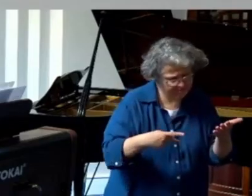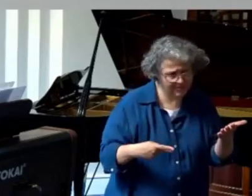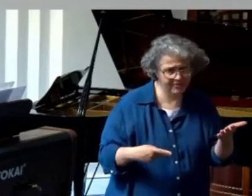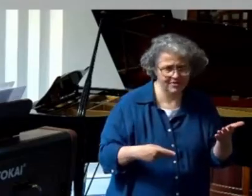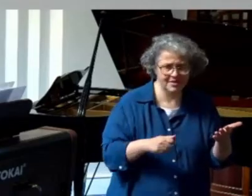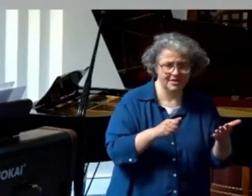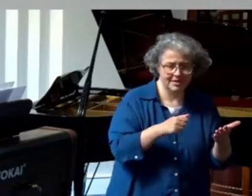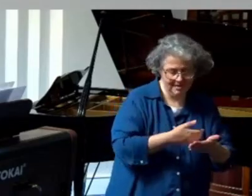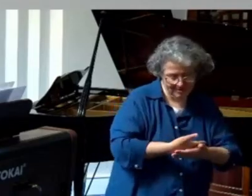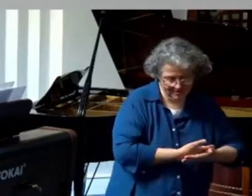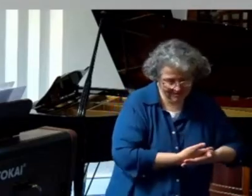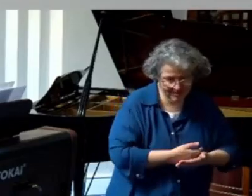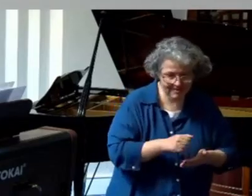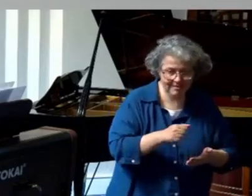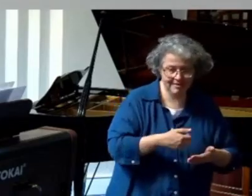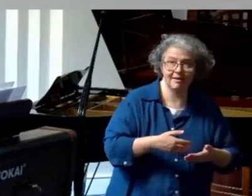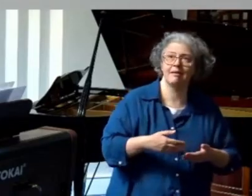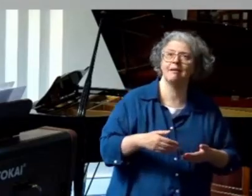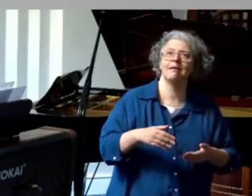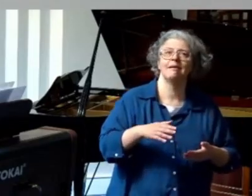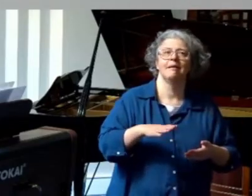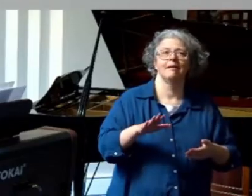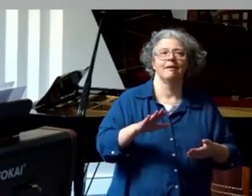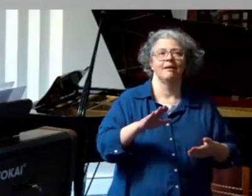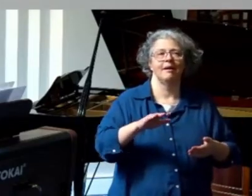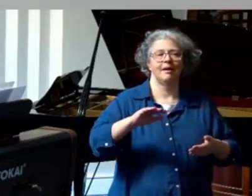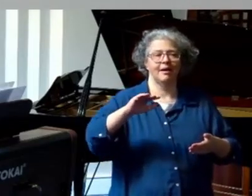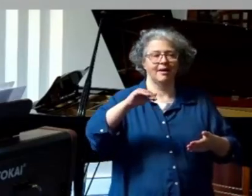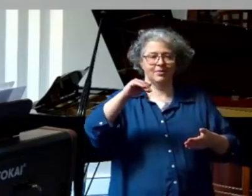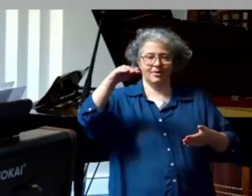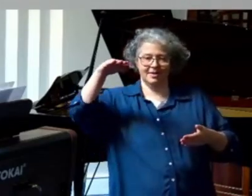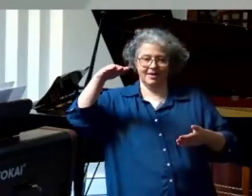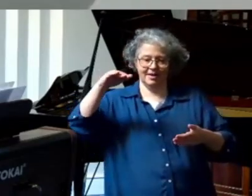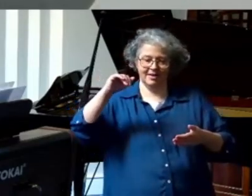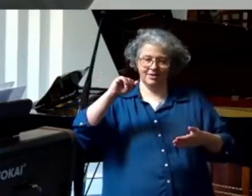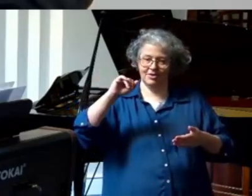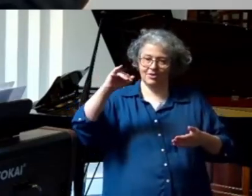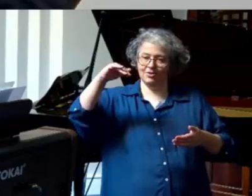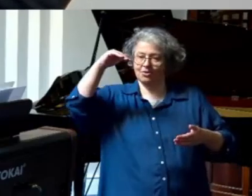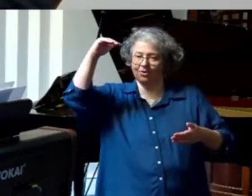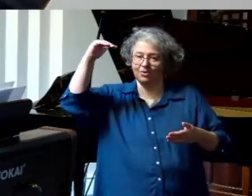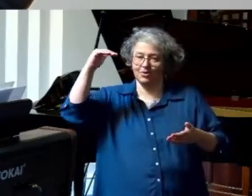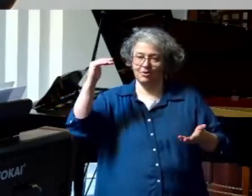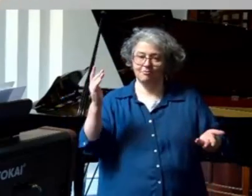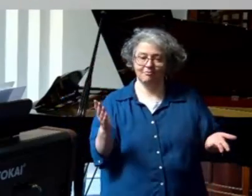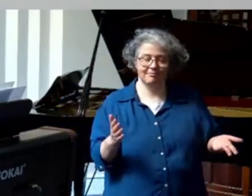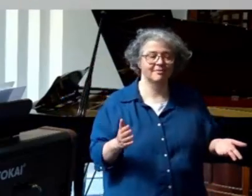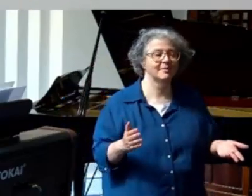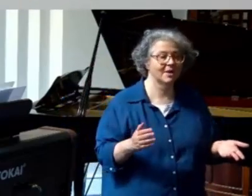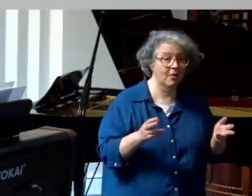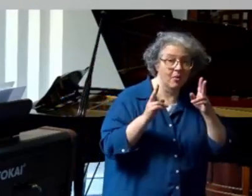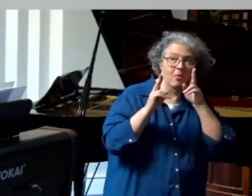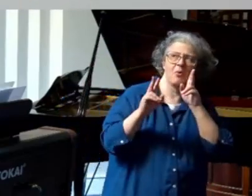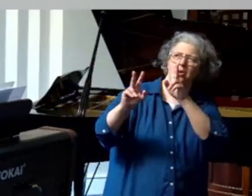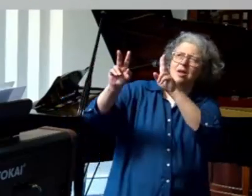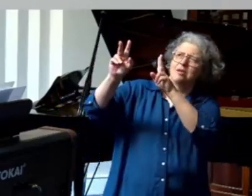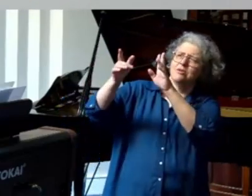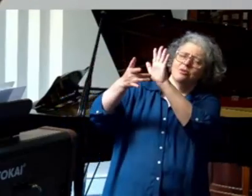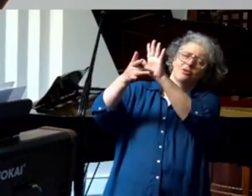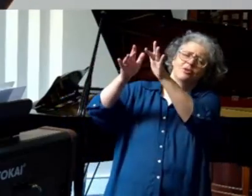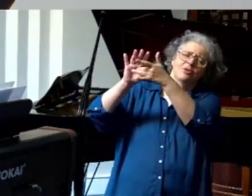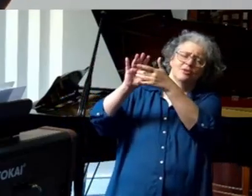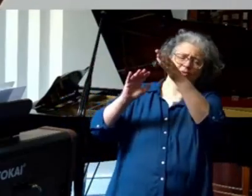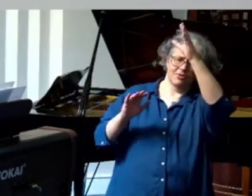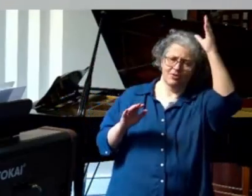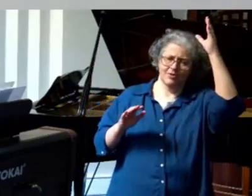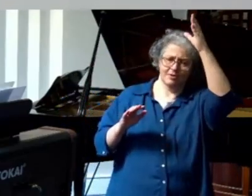criança, você adolescente, você adulta, já olhando firmemente para o autor e consumador da fé, Jesus